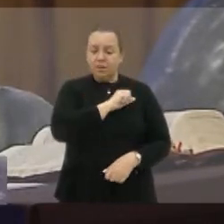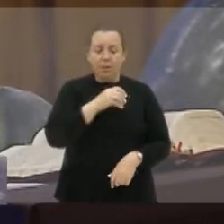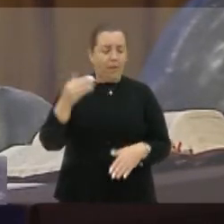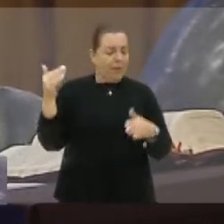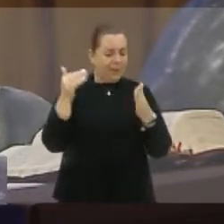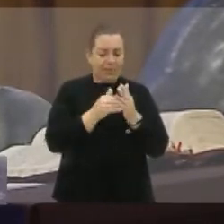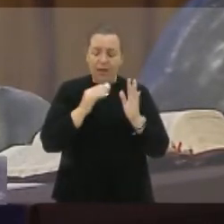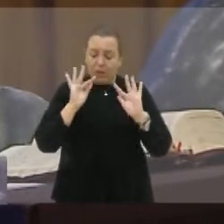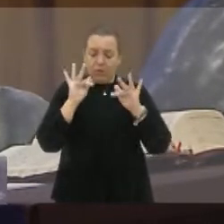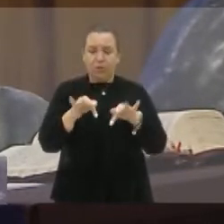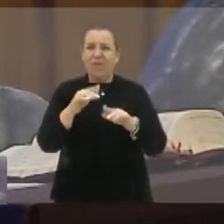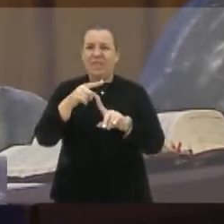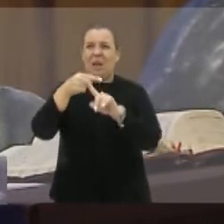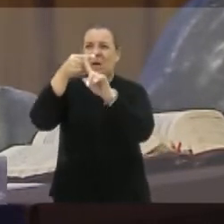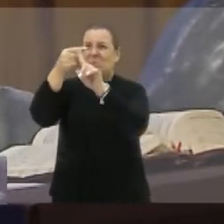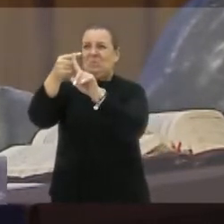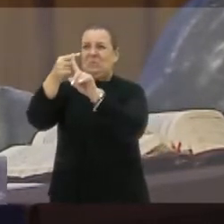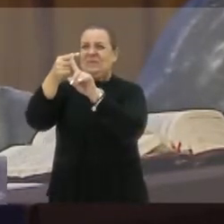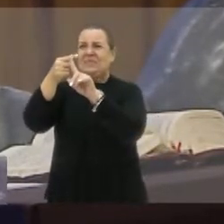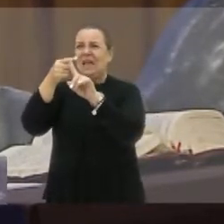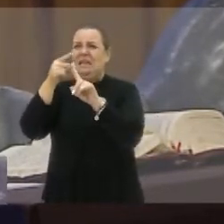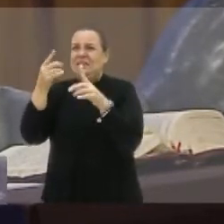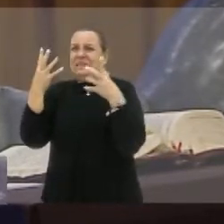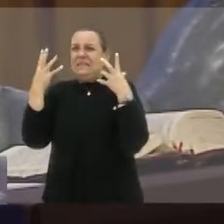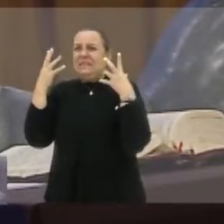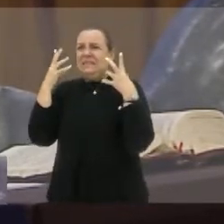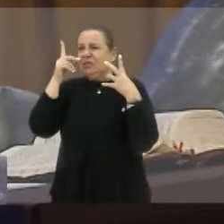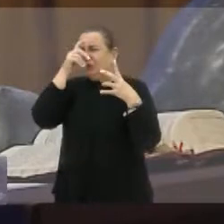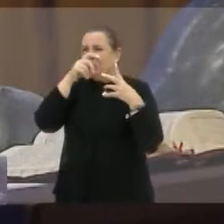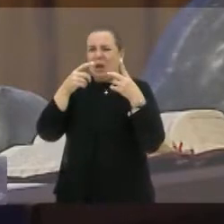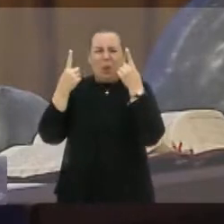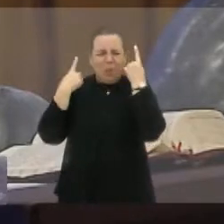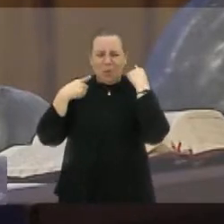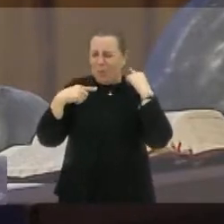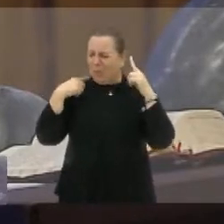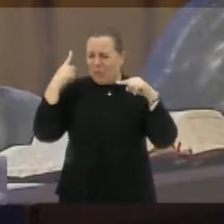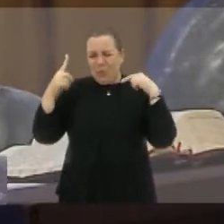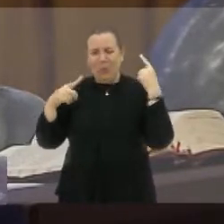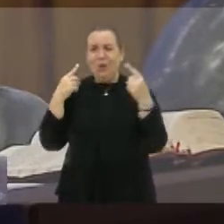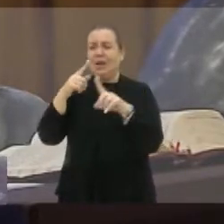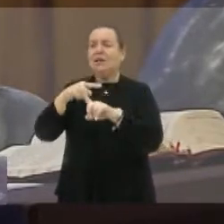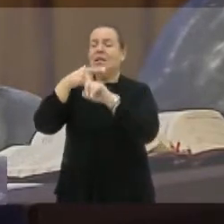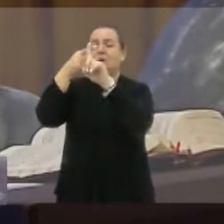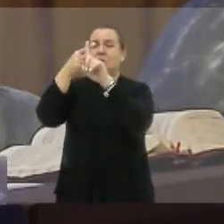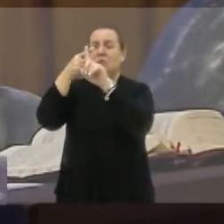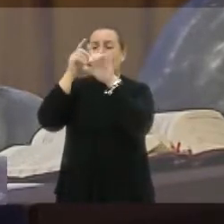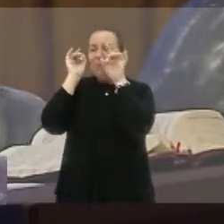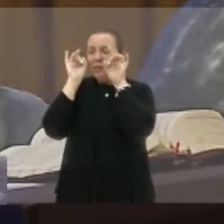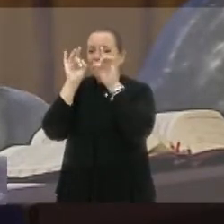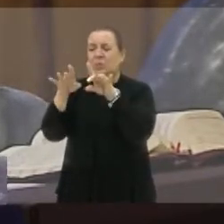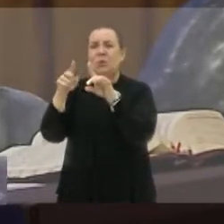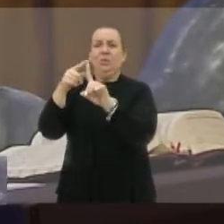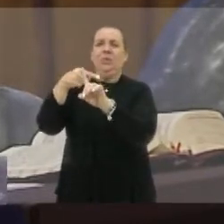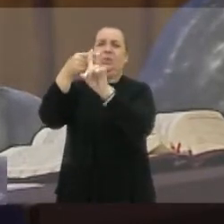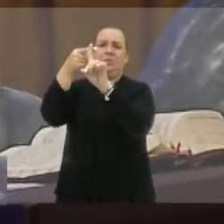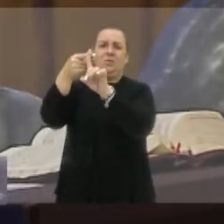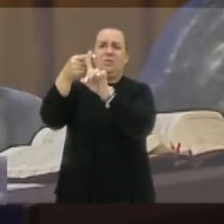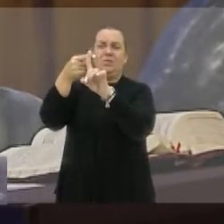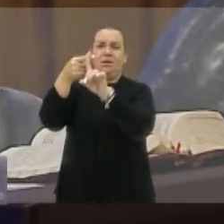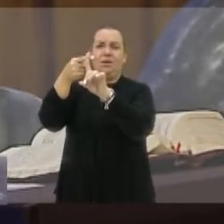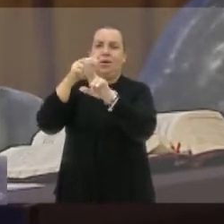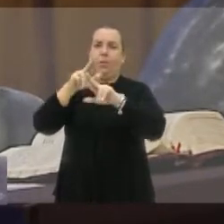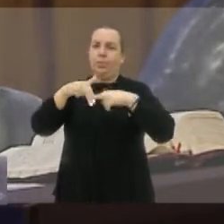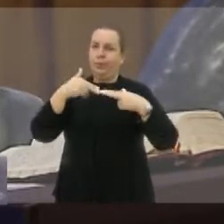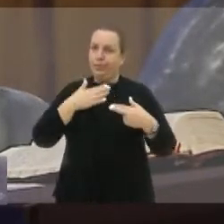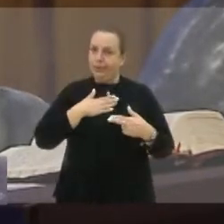cruz, à loucura da cruz, à insensatez da cruz, o abandono da cruz, por mim